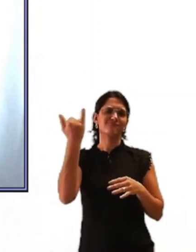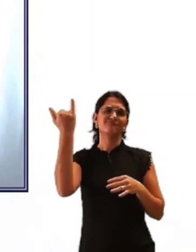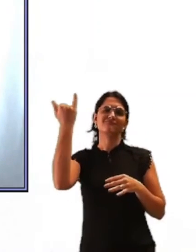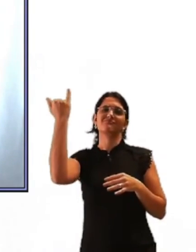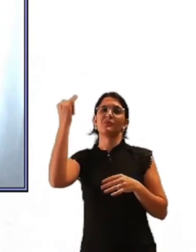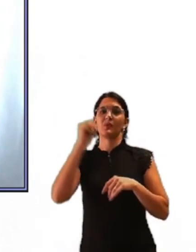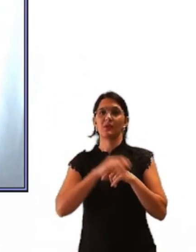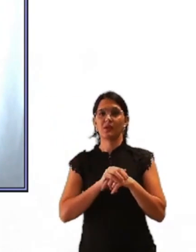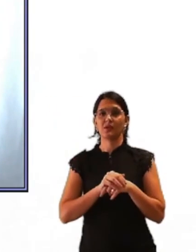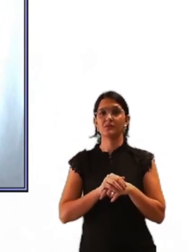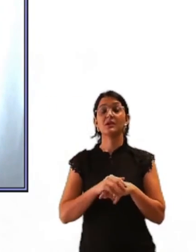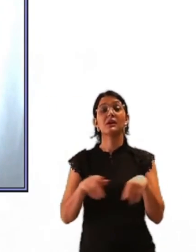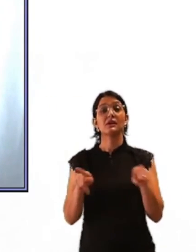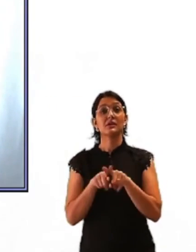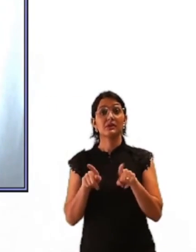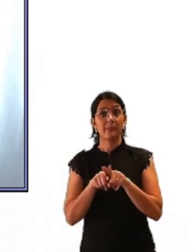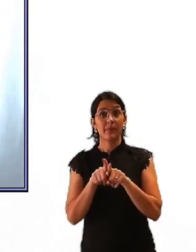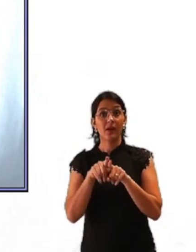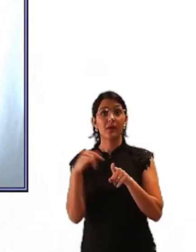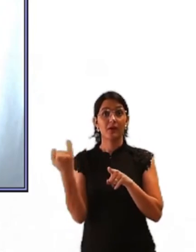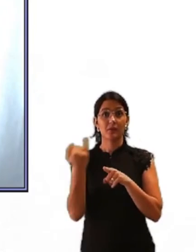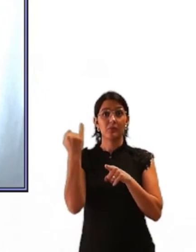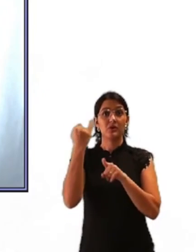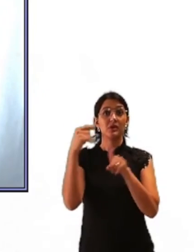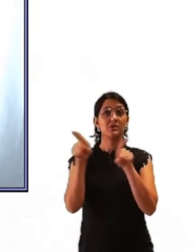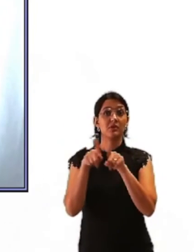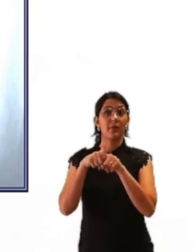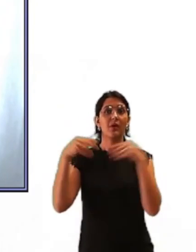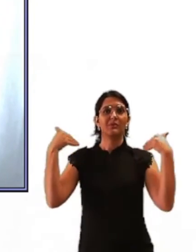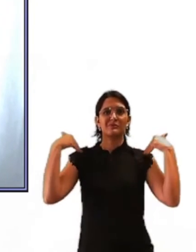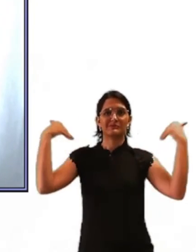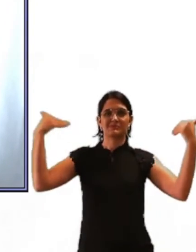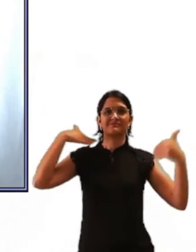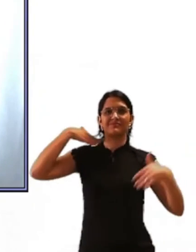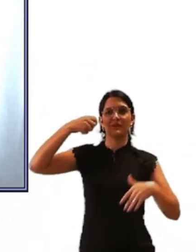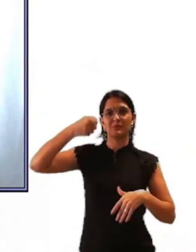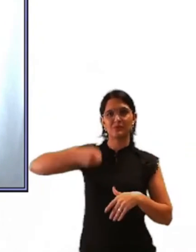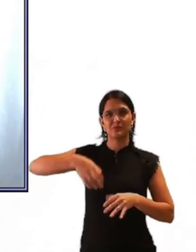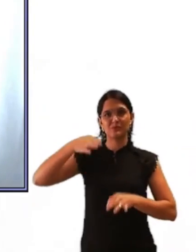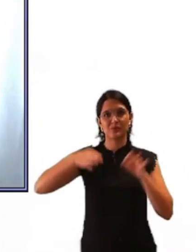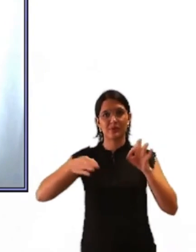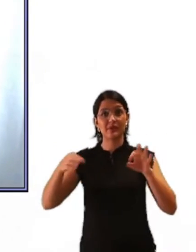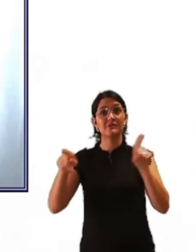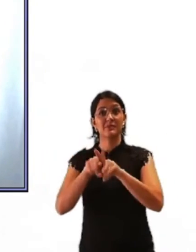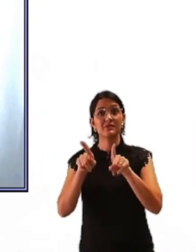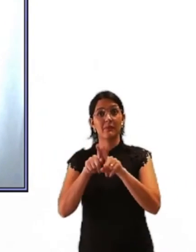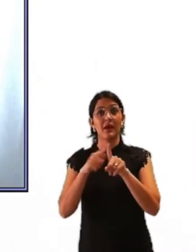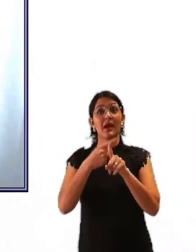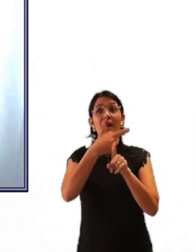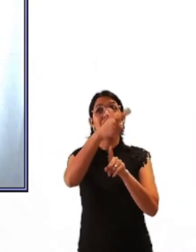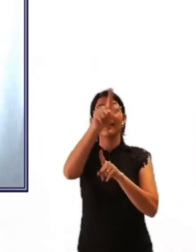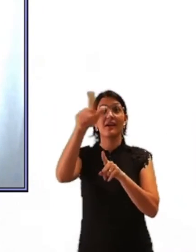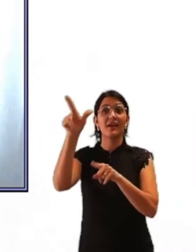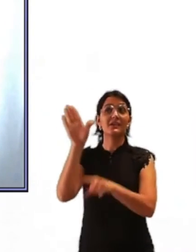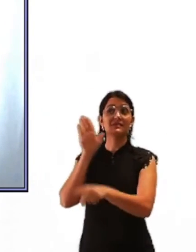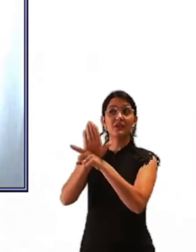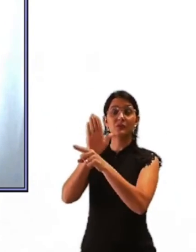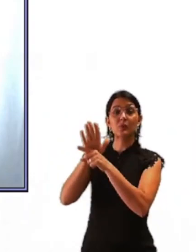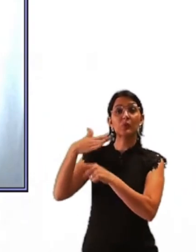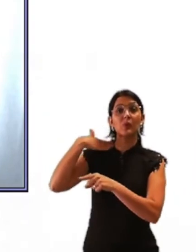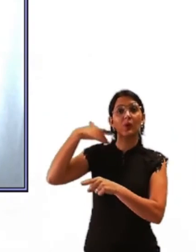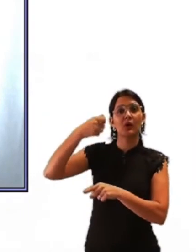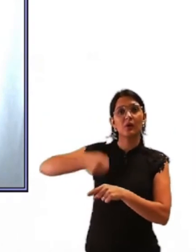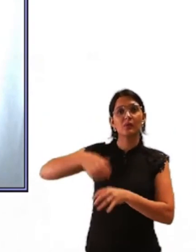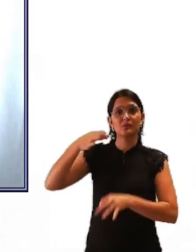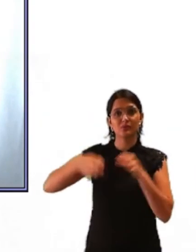tema que eu reputo muito relevante não só para magistrados, mas para aqueles que atuam com os magistrados e aqueles que atuam